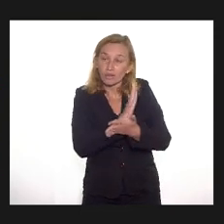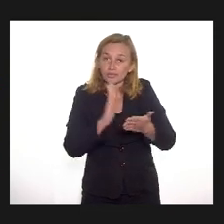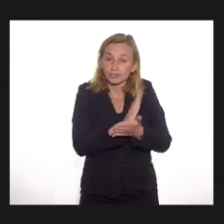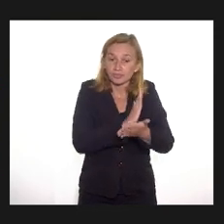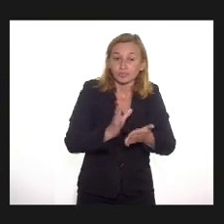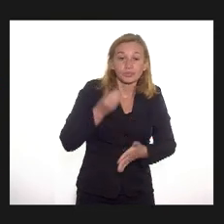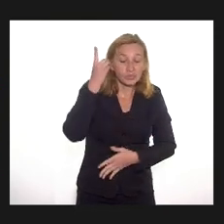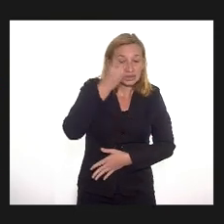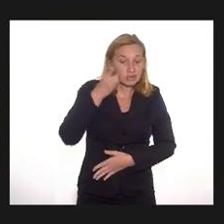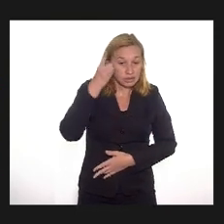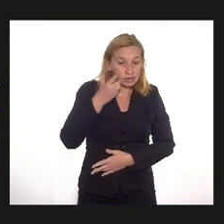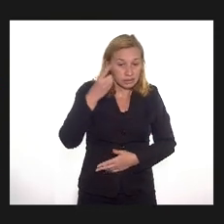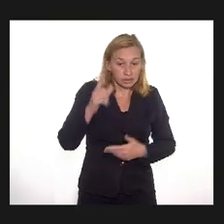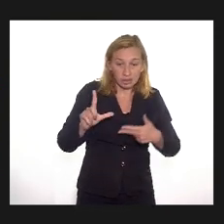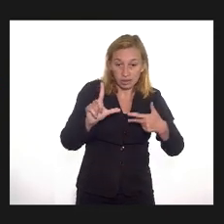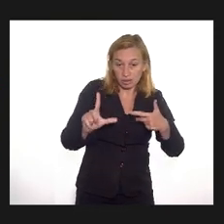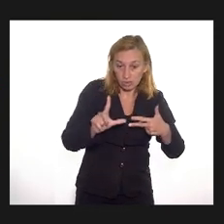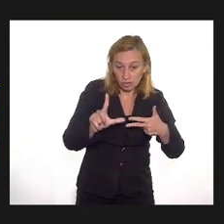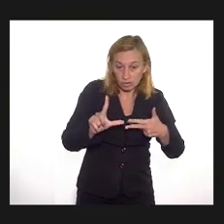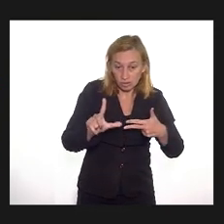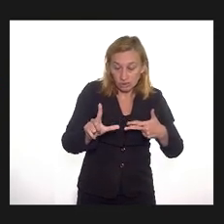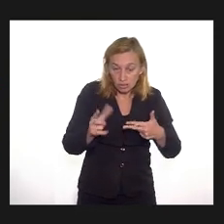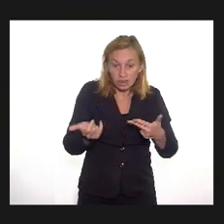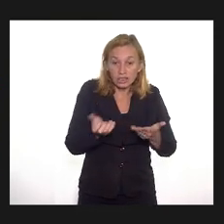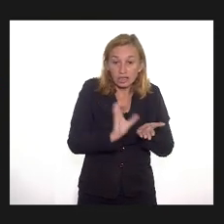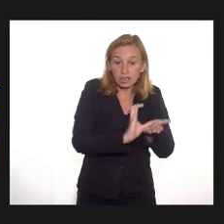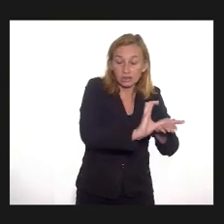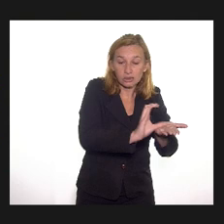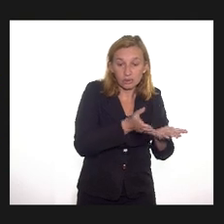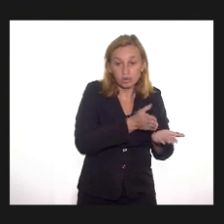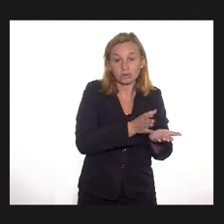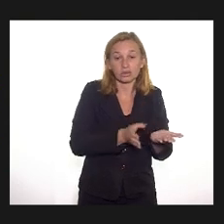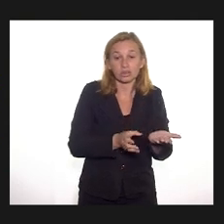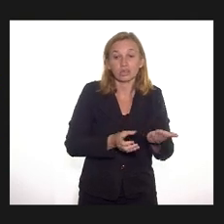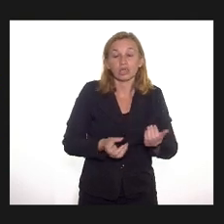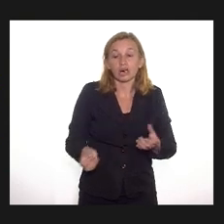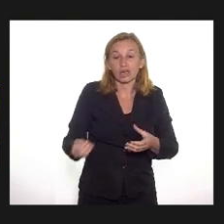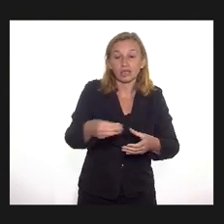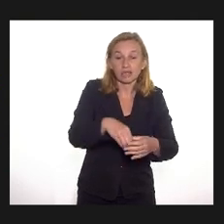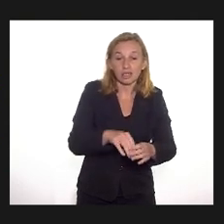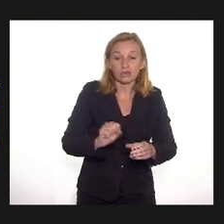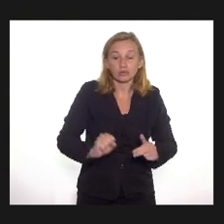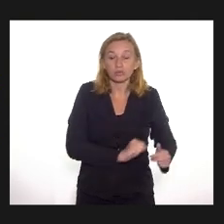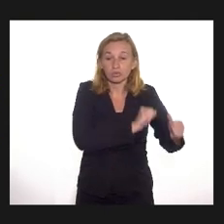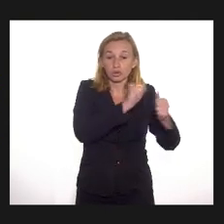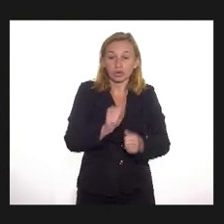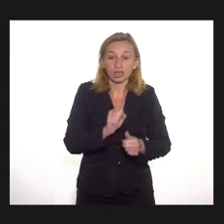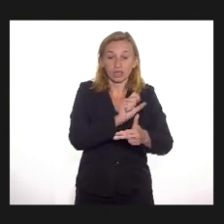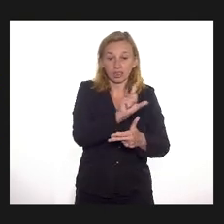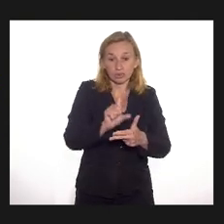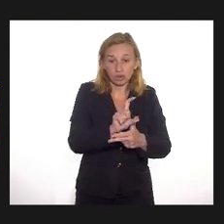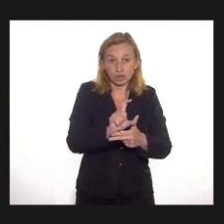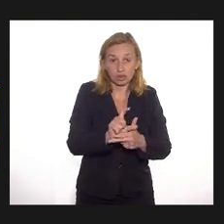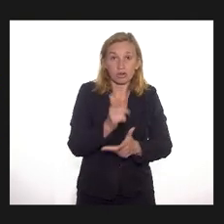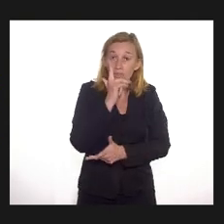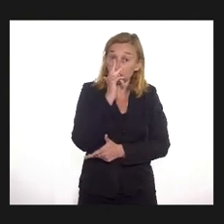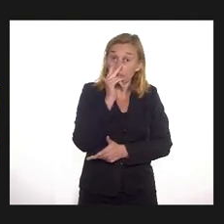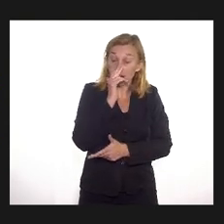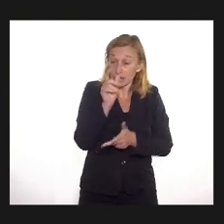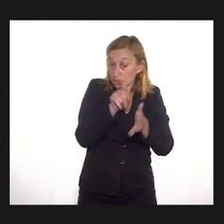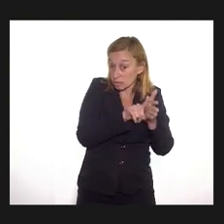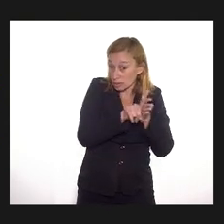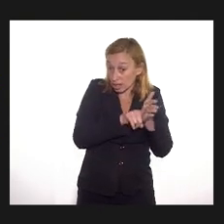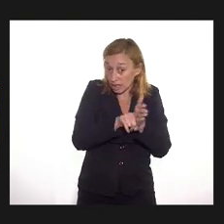deputados, que o Legislativo faz, estabelecendo fundos, de entrar na seara do Poder Executivo. Então, me parece, numa